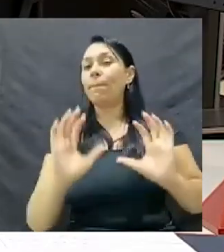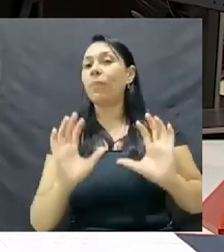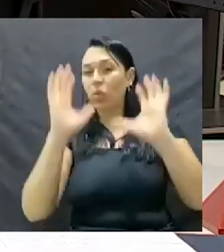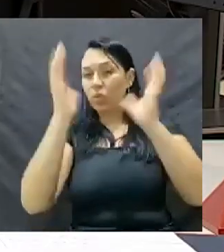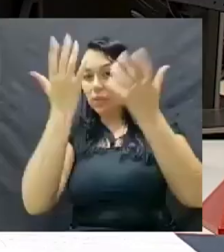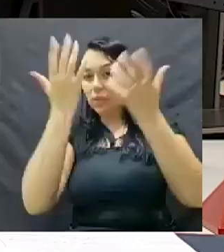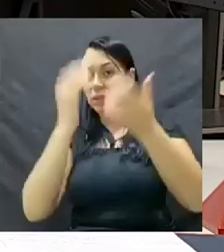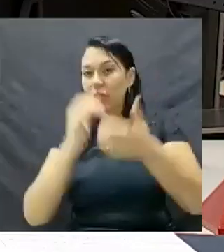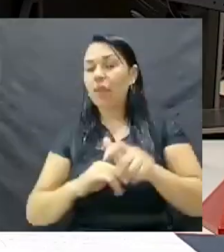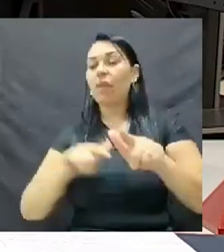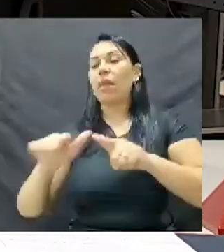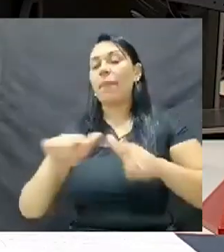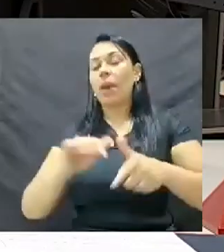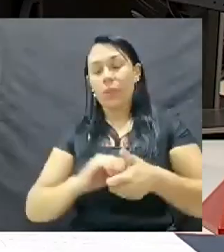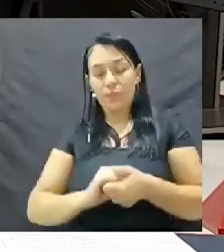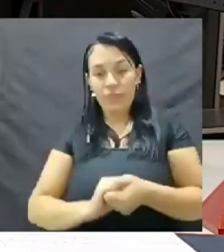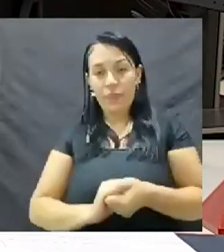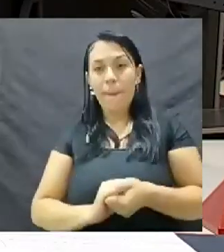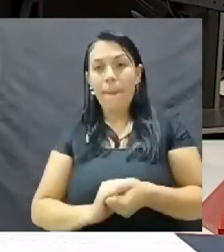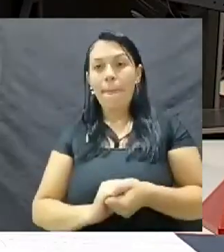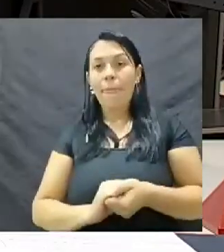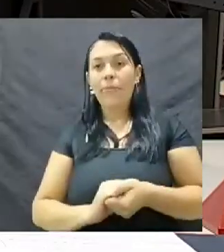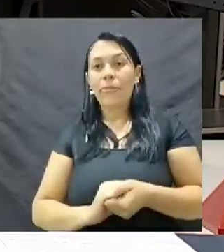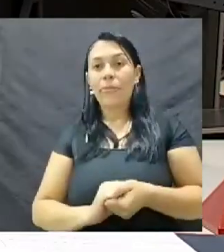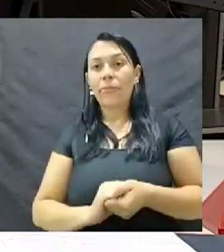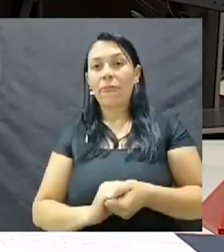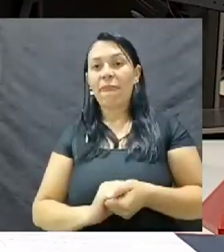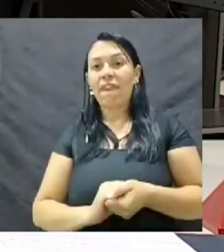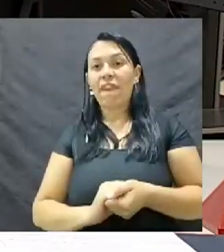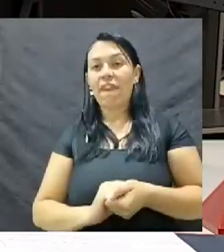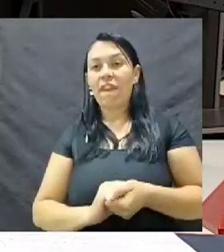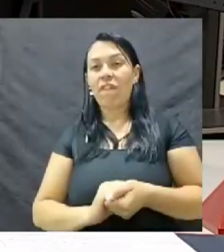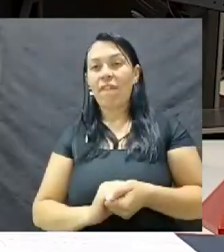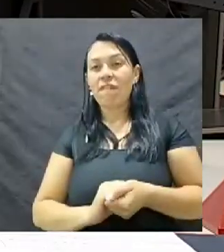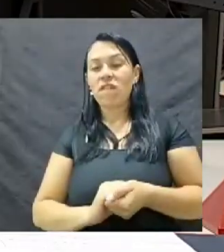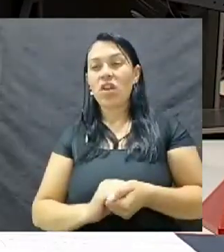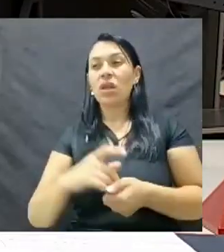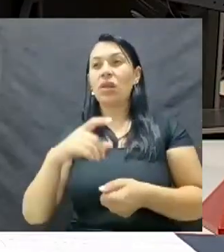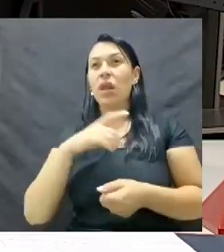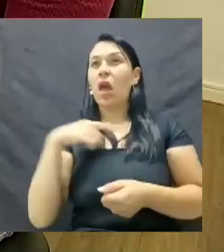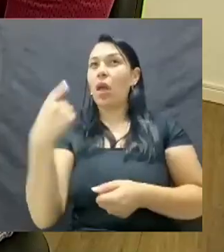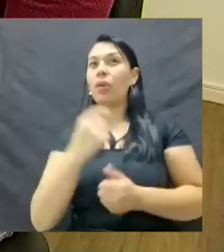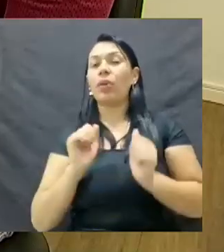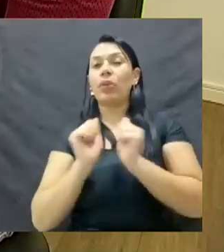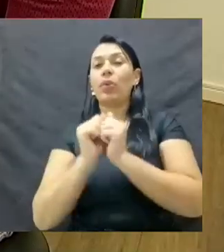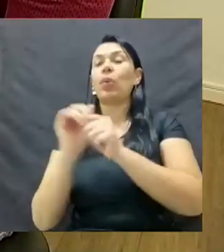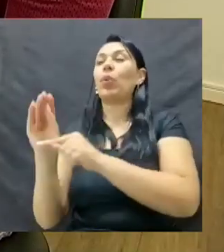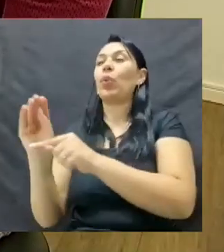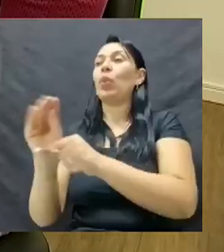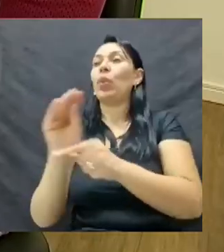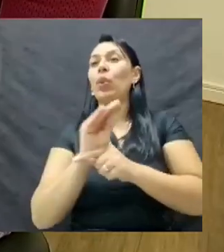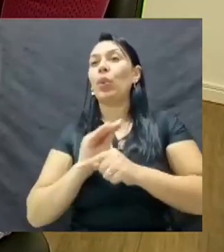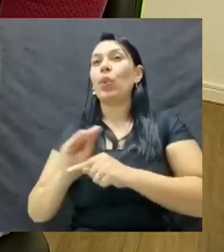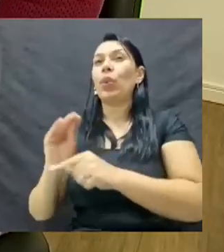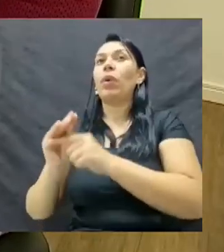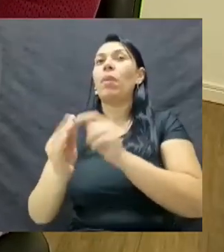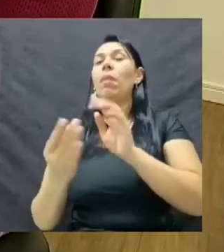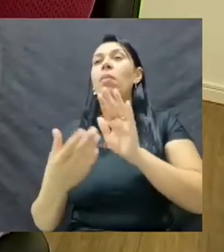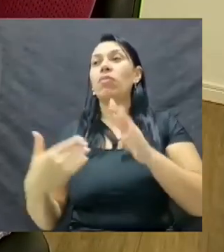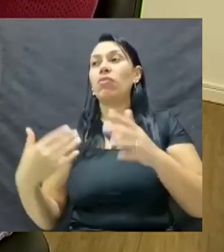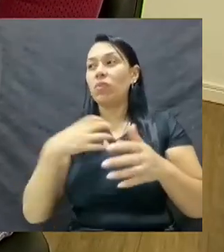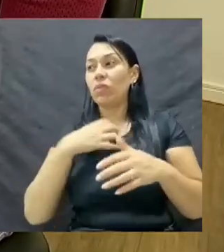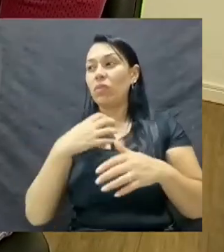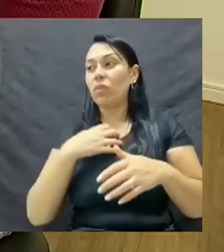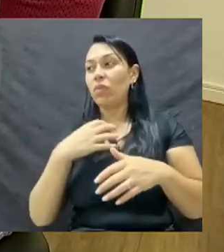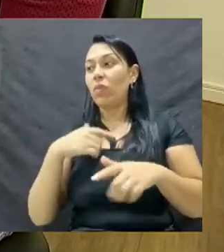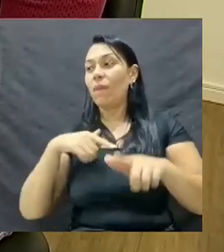que seja propício que nós cuidemos de uma modernização que passa de um trabalho de base